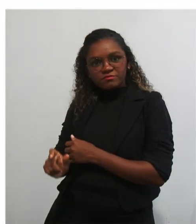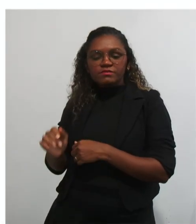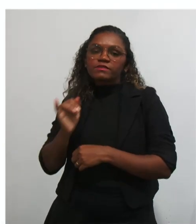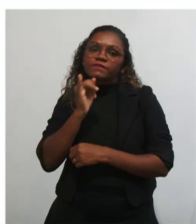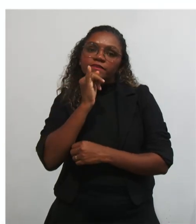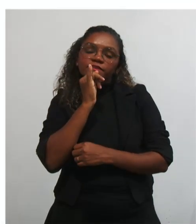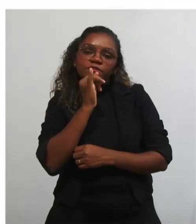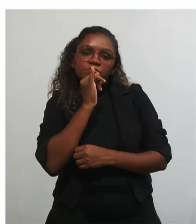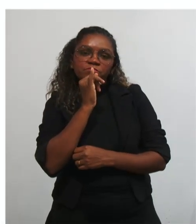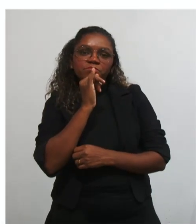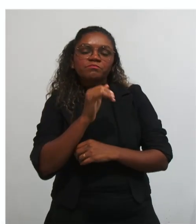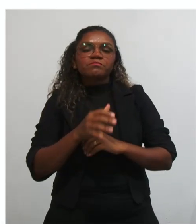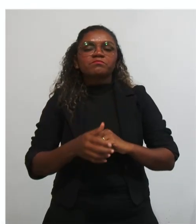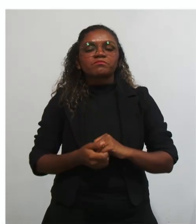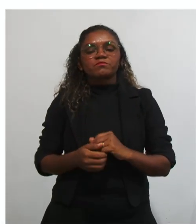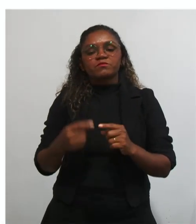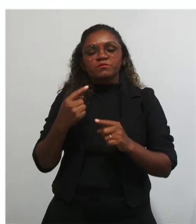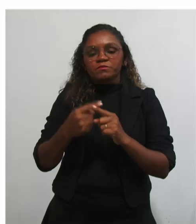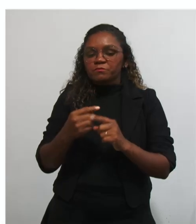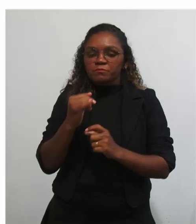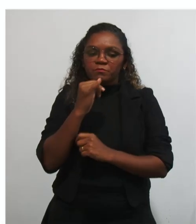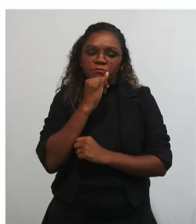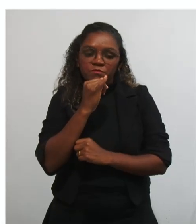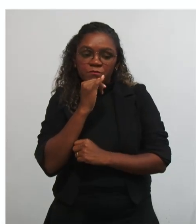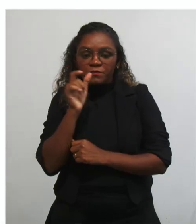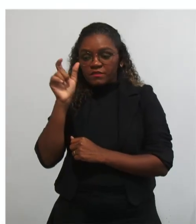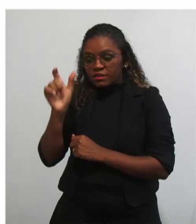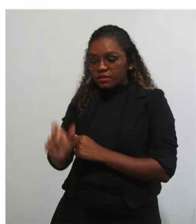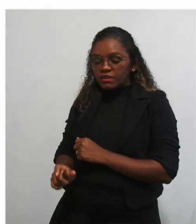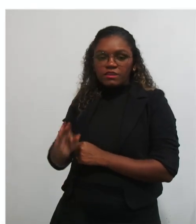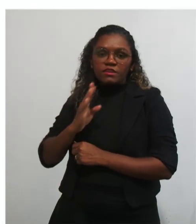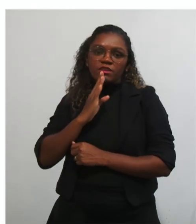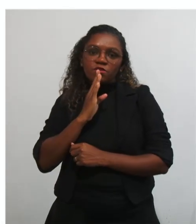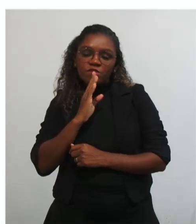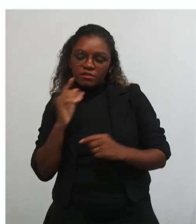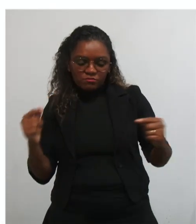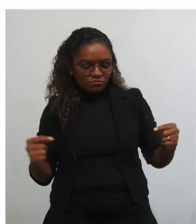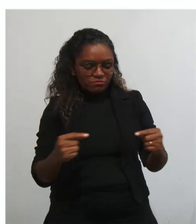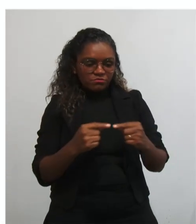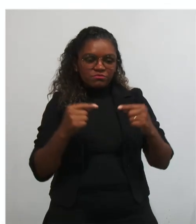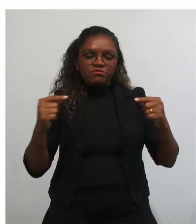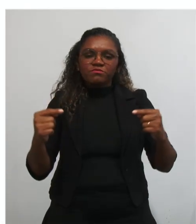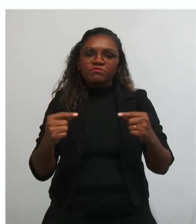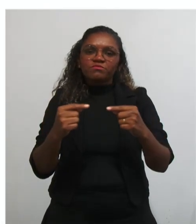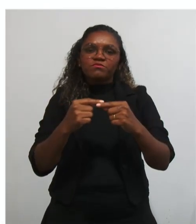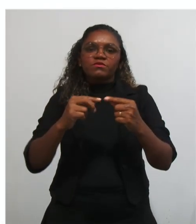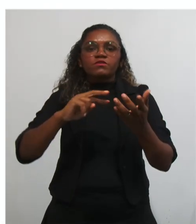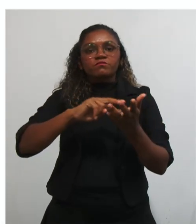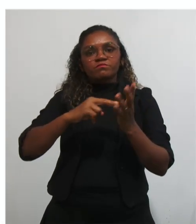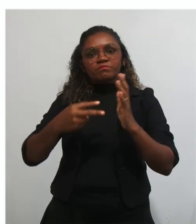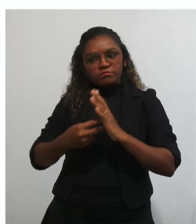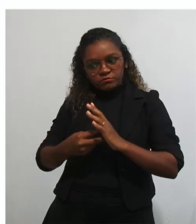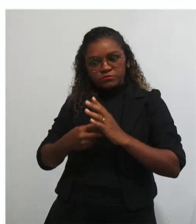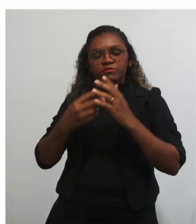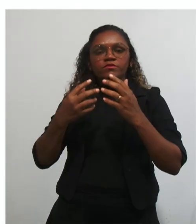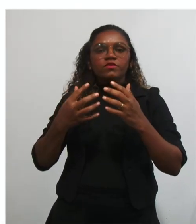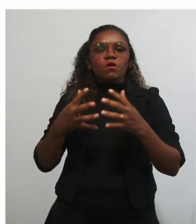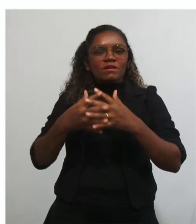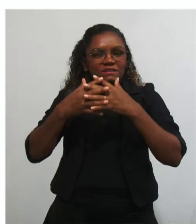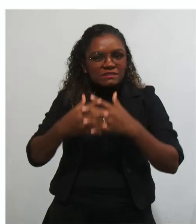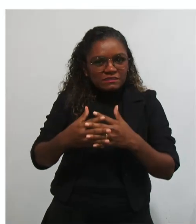desconhecido estabelece pontes com o conhecido, tornando mais complexos os significados. Essas